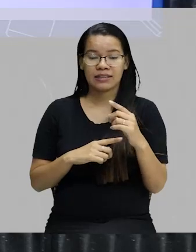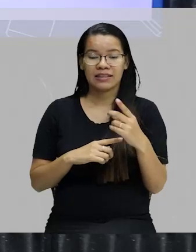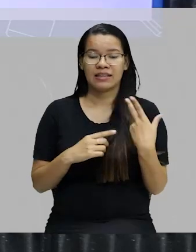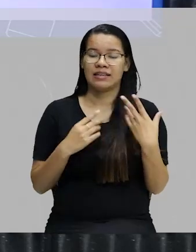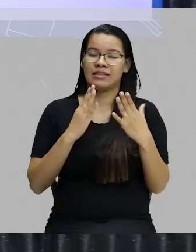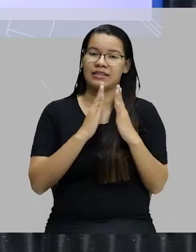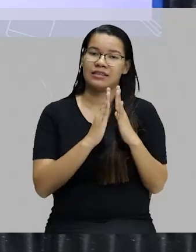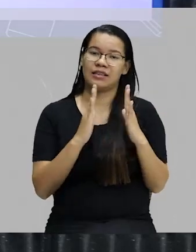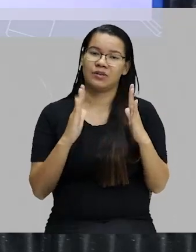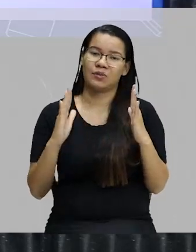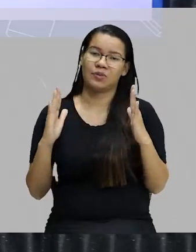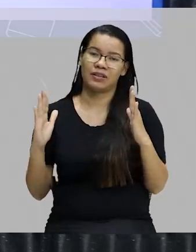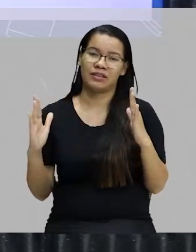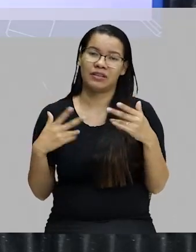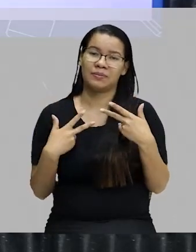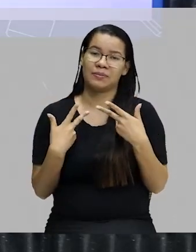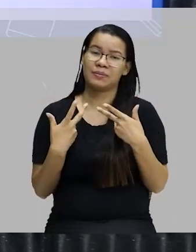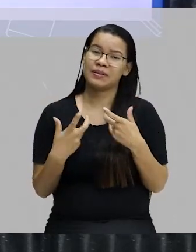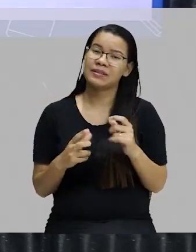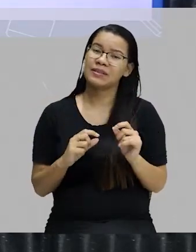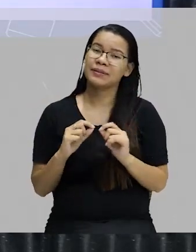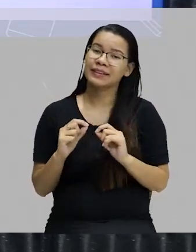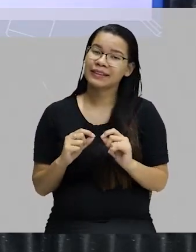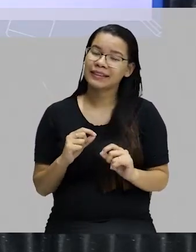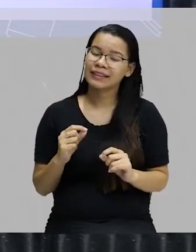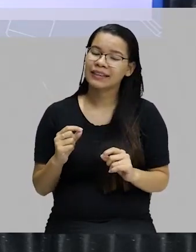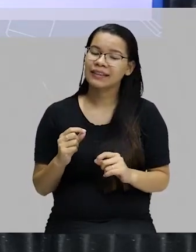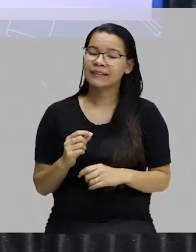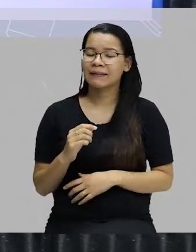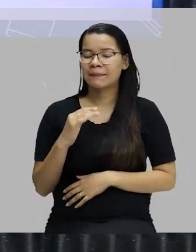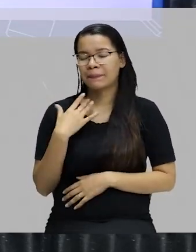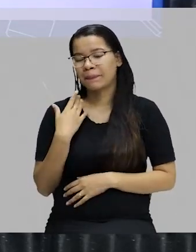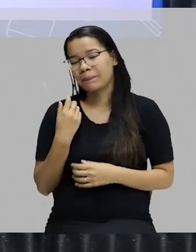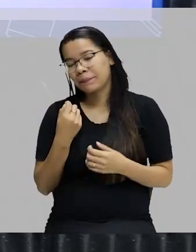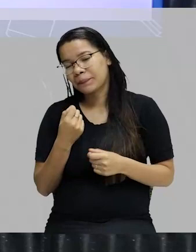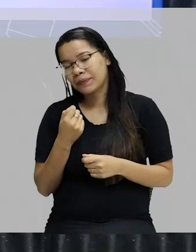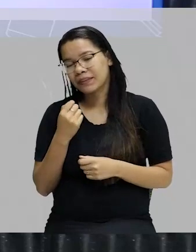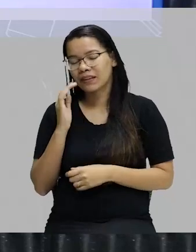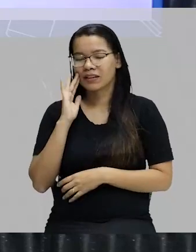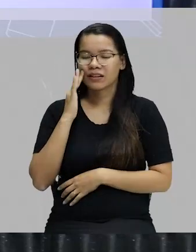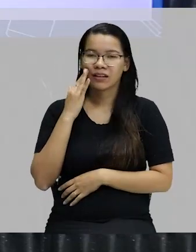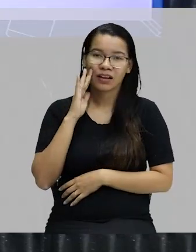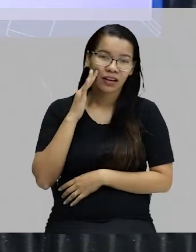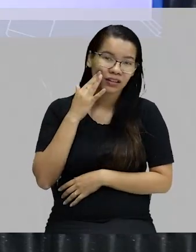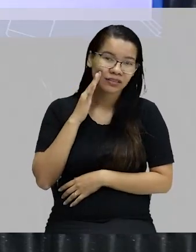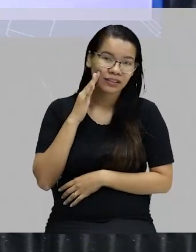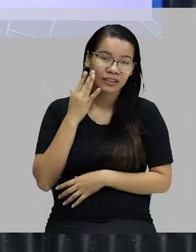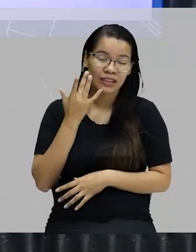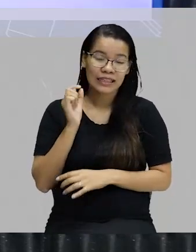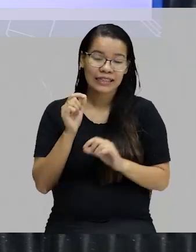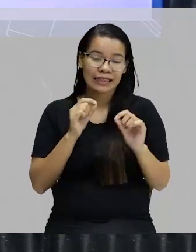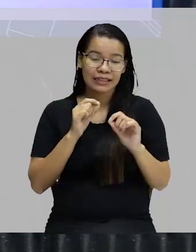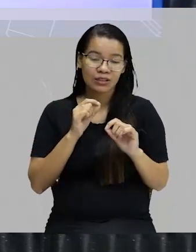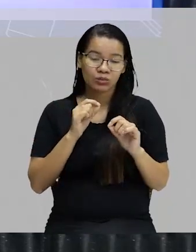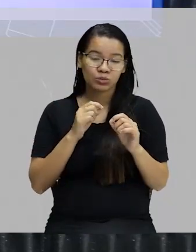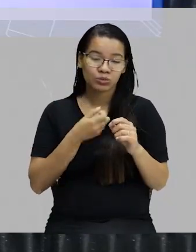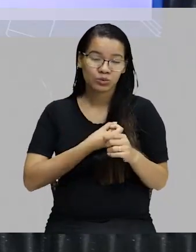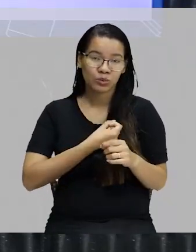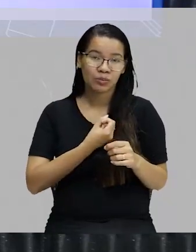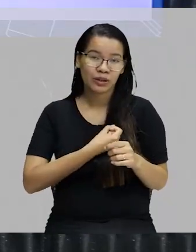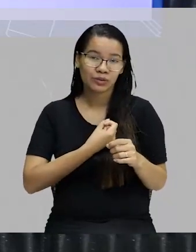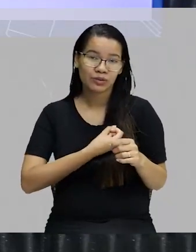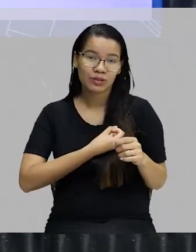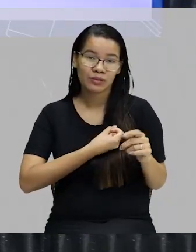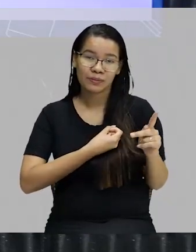muito embora, né, tá dando a entender que são números pares, mas não são. Por quê? Por causa da presença do